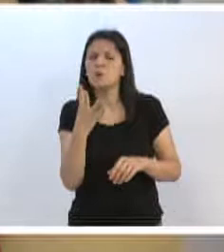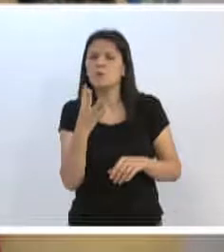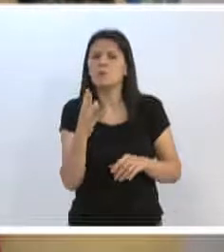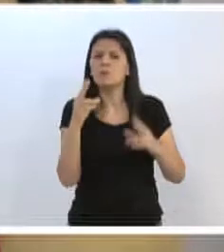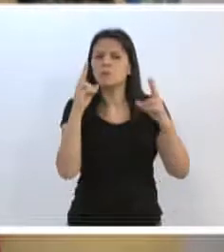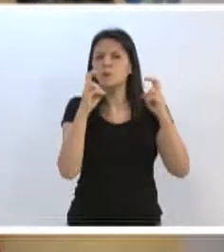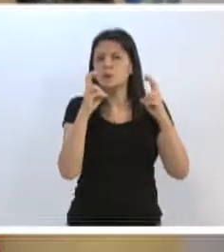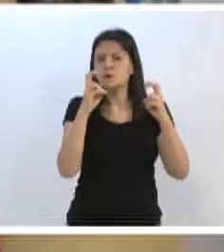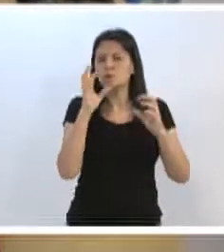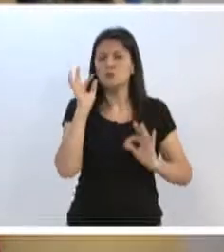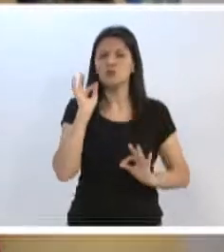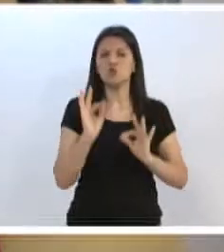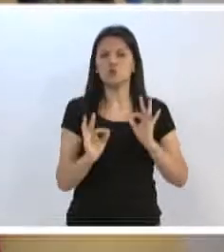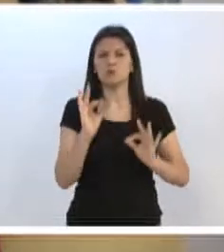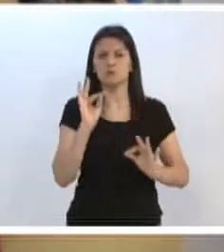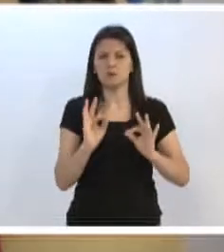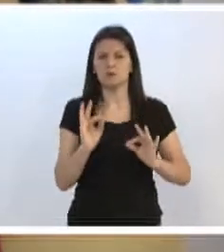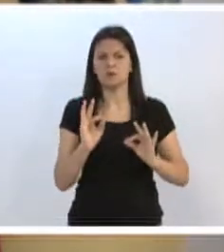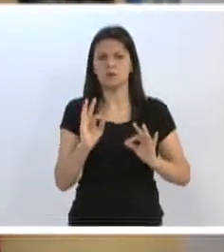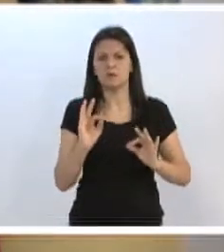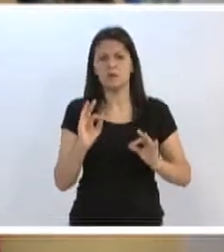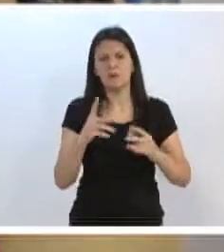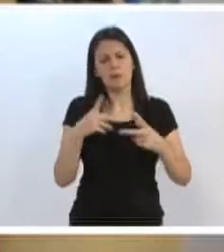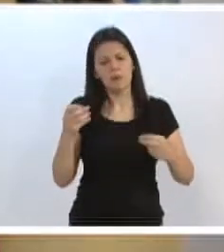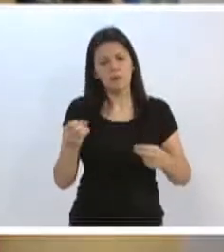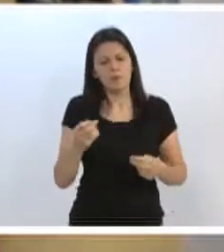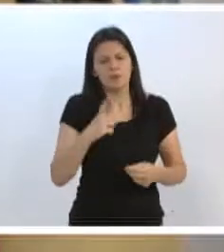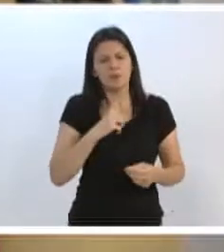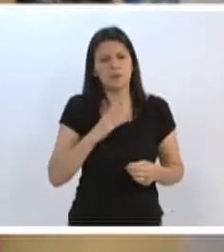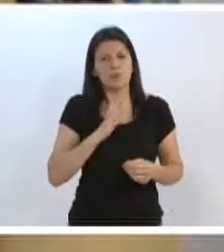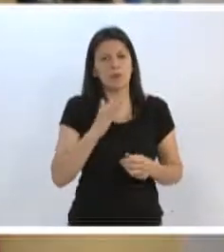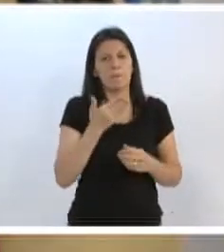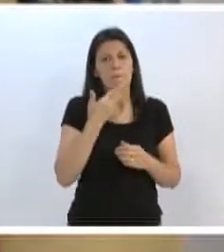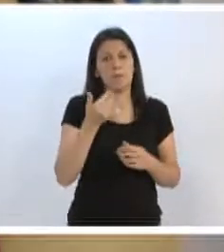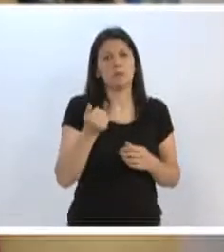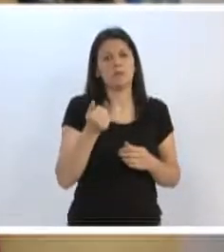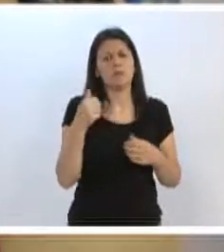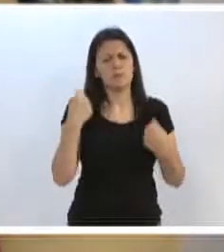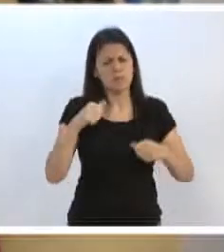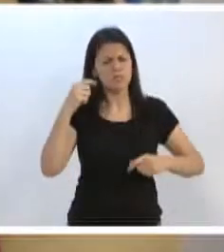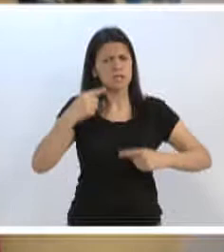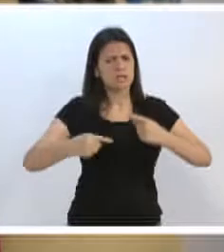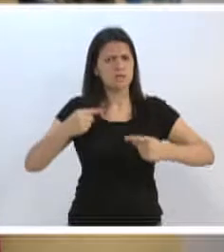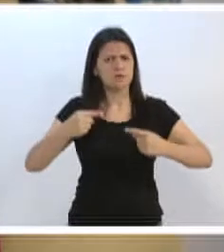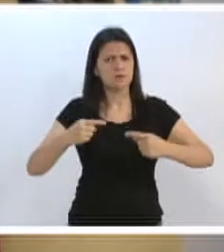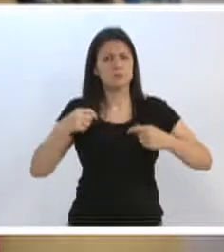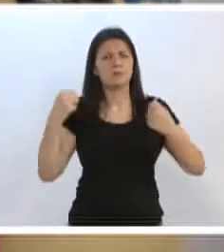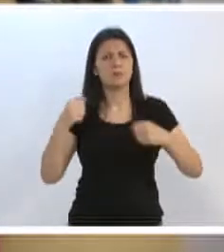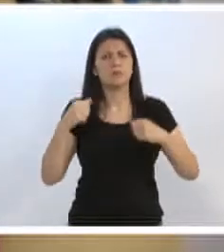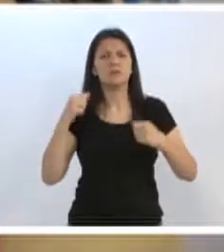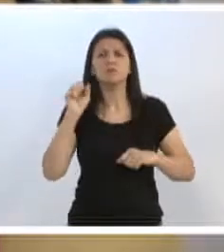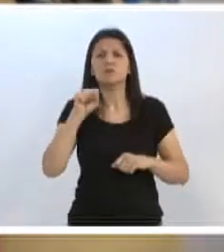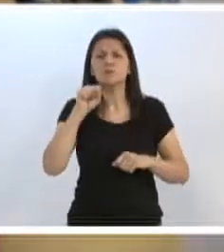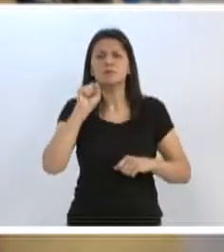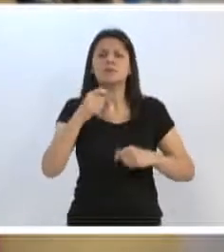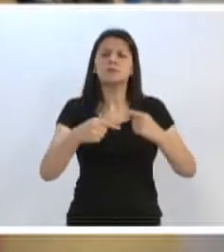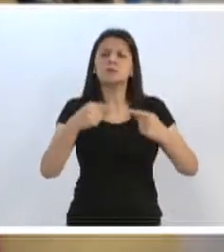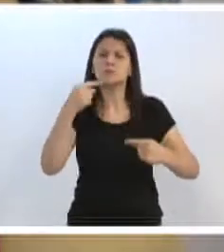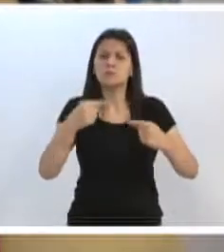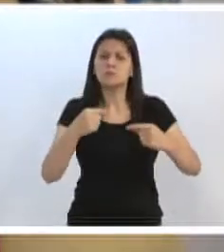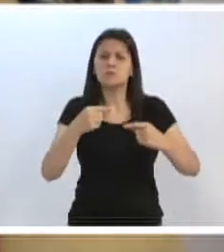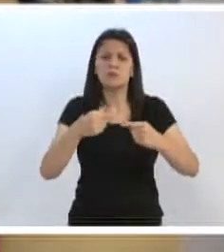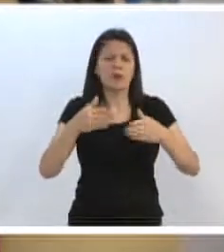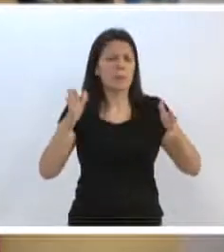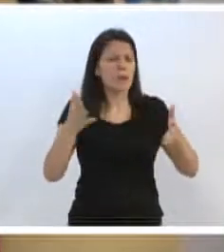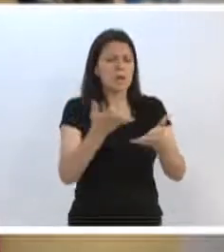relação à questão do Judiciário, alguns privilégios em relação ao Judiciário, que precisam ser discutidos. Nós precisamos discutir isso